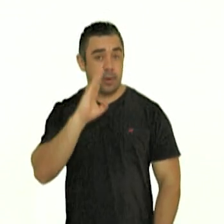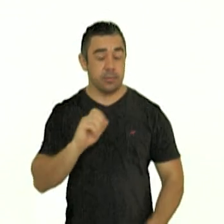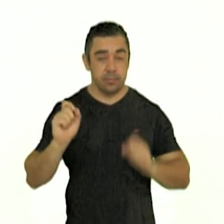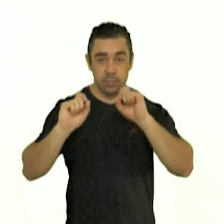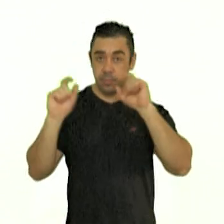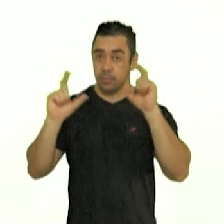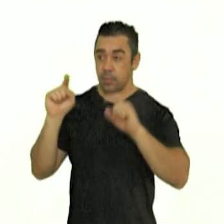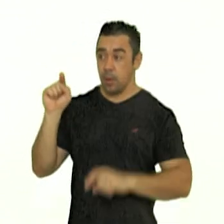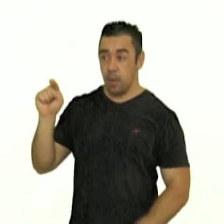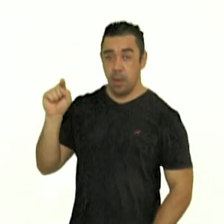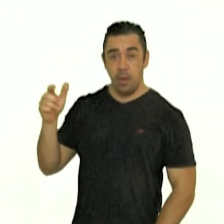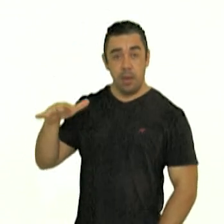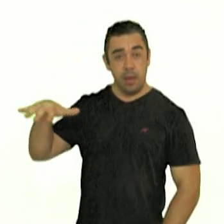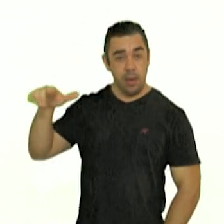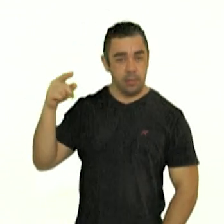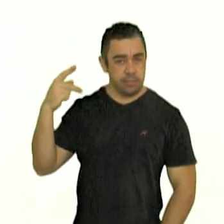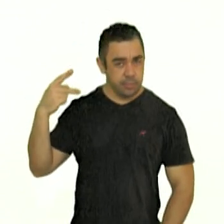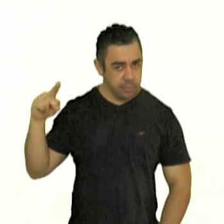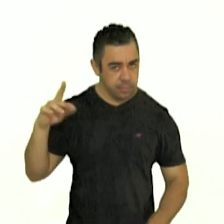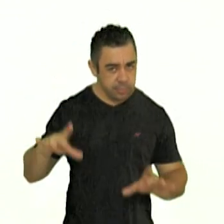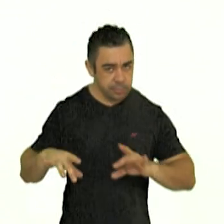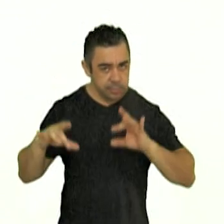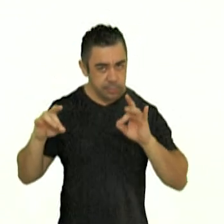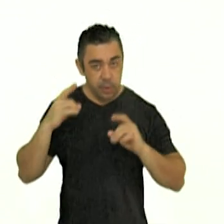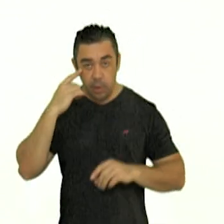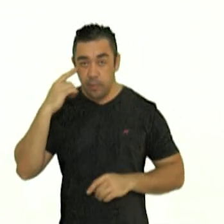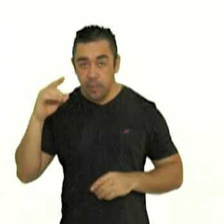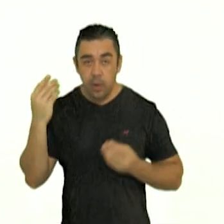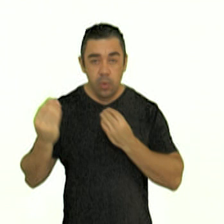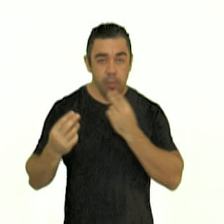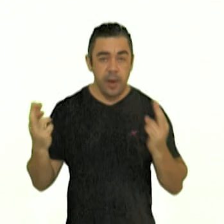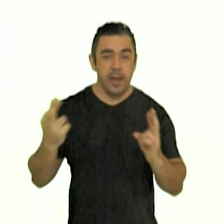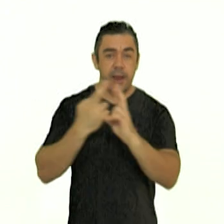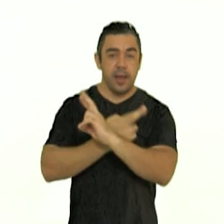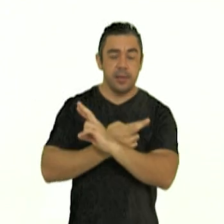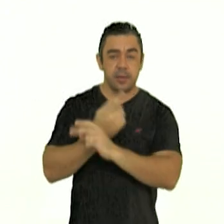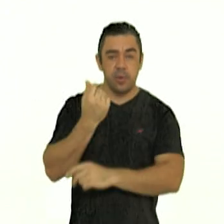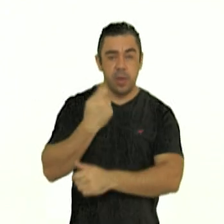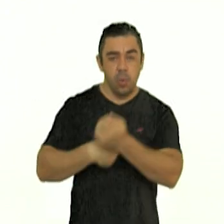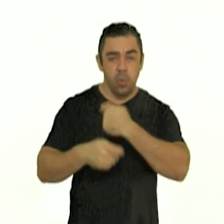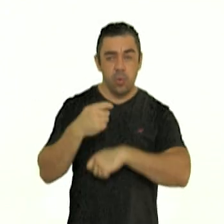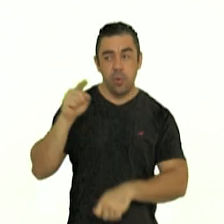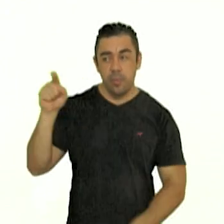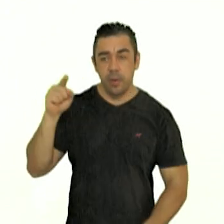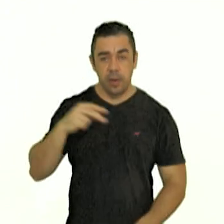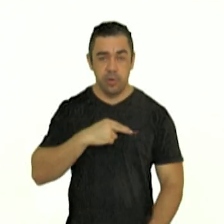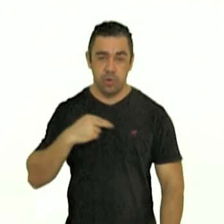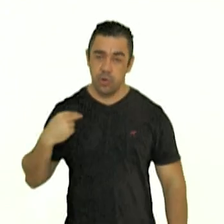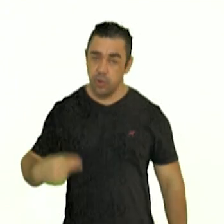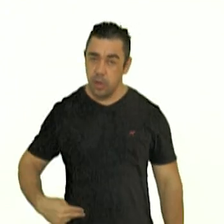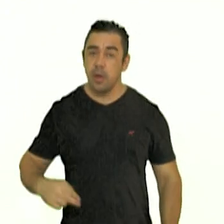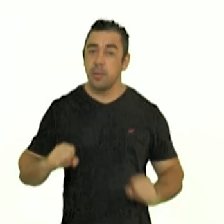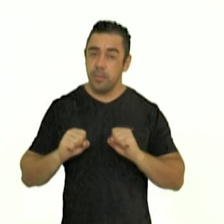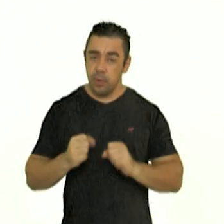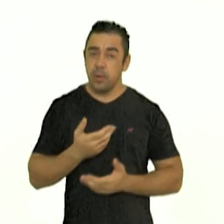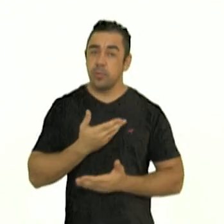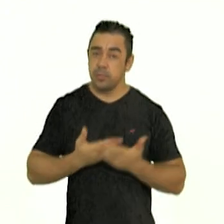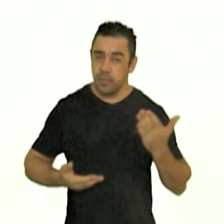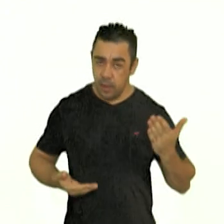para a economia do Brasil aqui, né, para as relações econômicas com a China, né, senão podemos perder